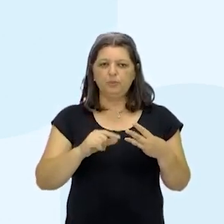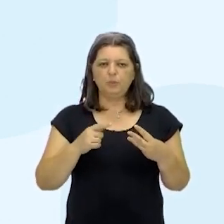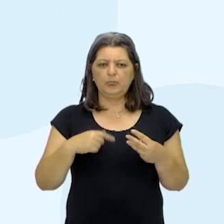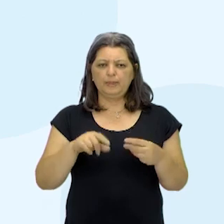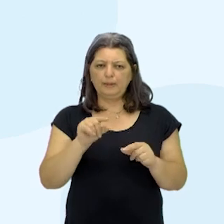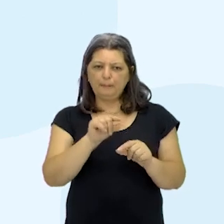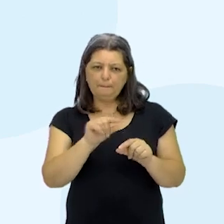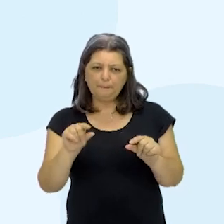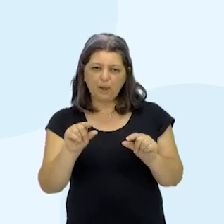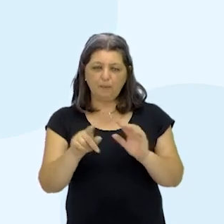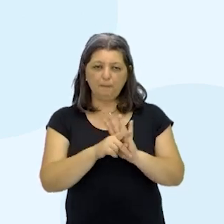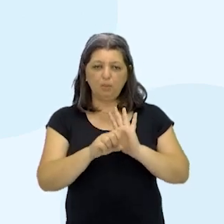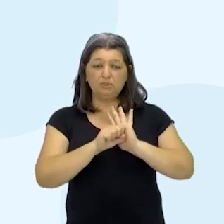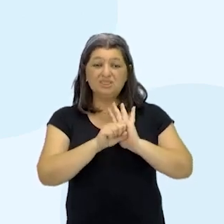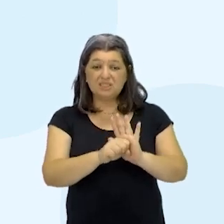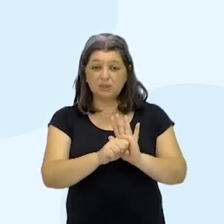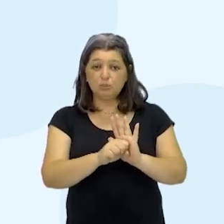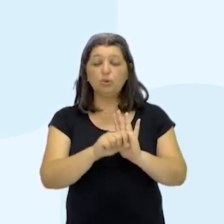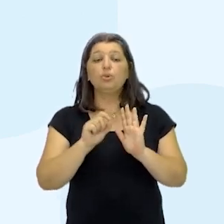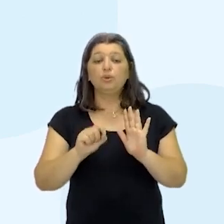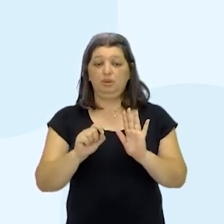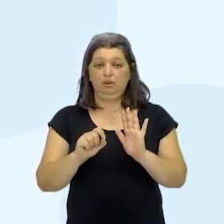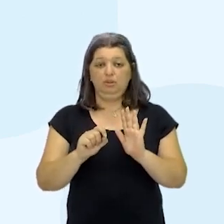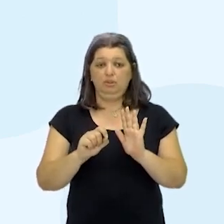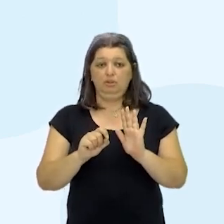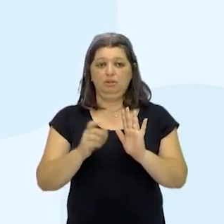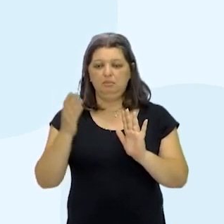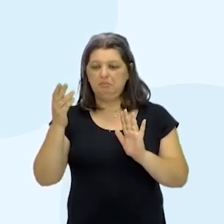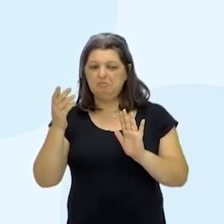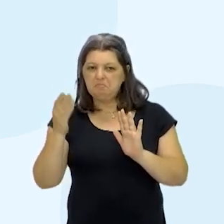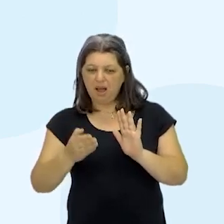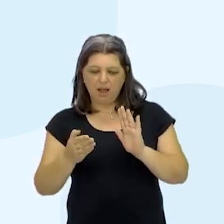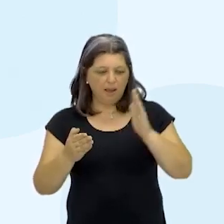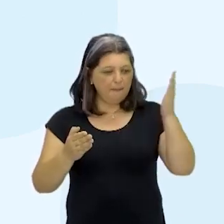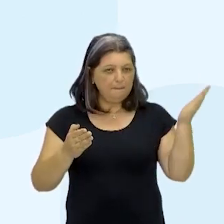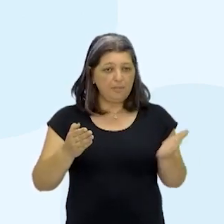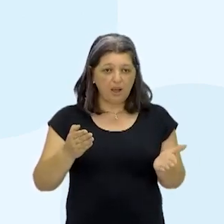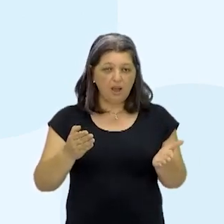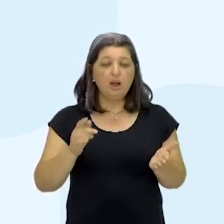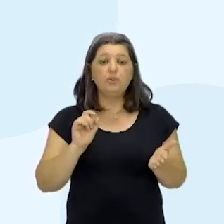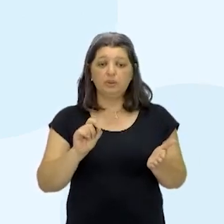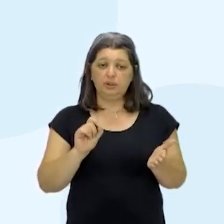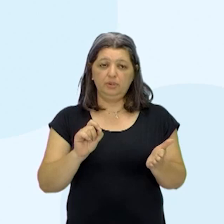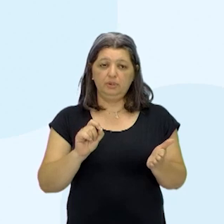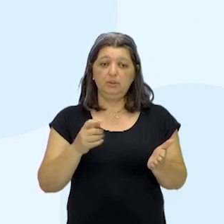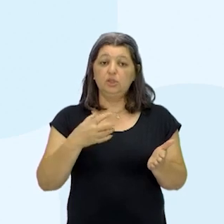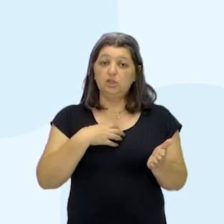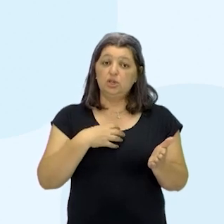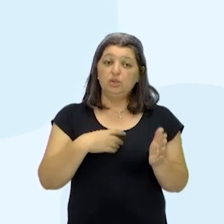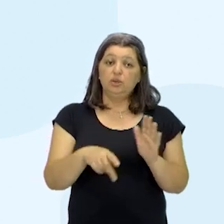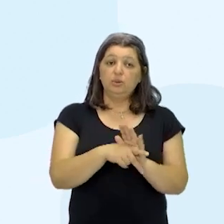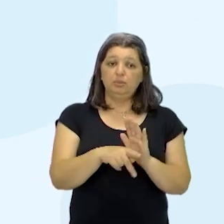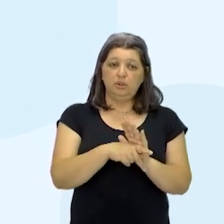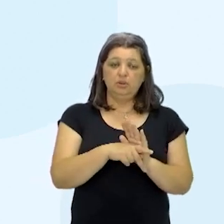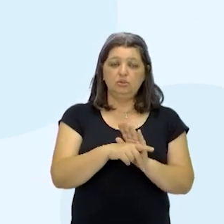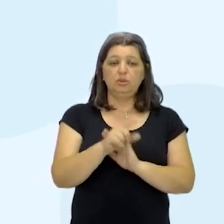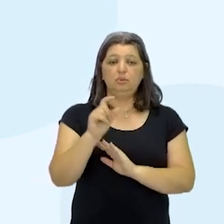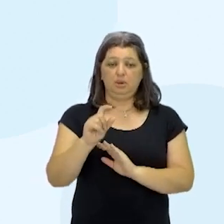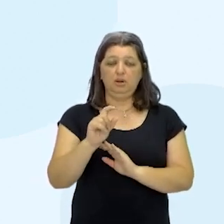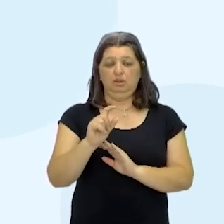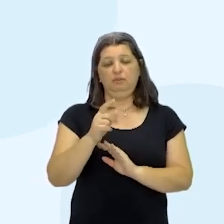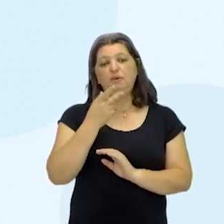coloco esses símbolos para vocês, né? Dentro dessas barrinhas aqui, eu estou falando da maneira com que essa palavra é